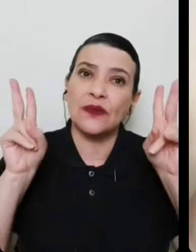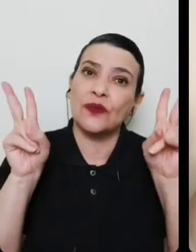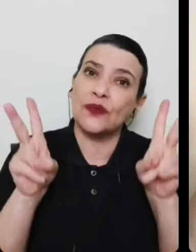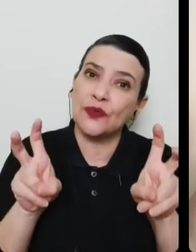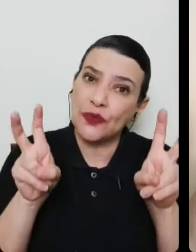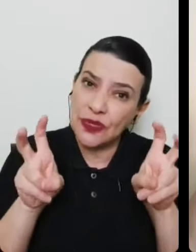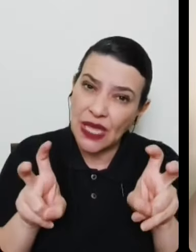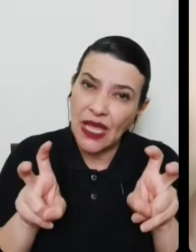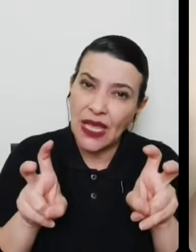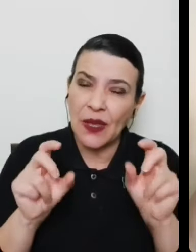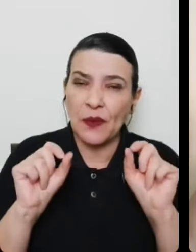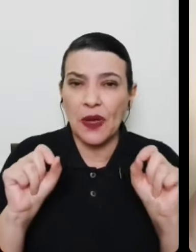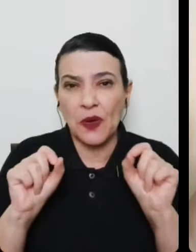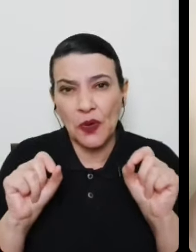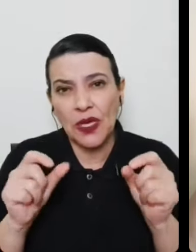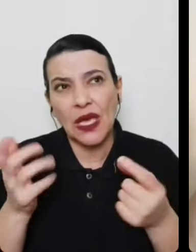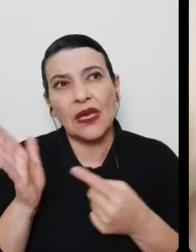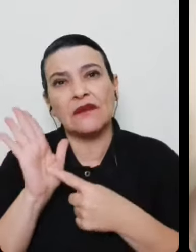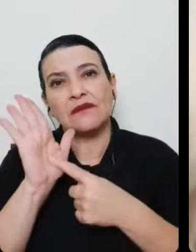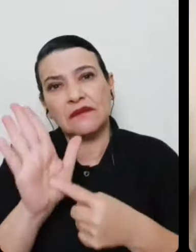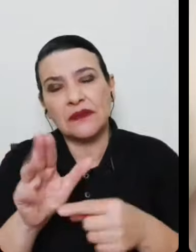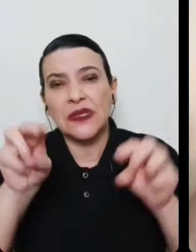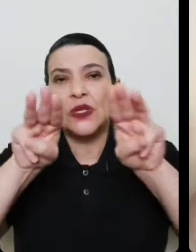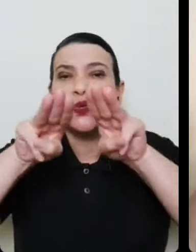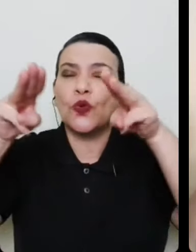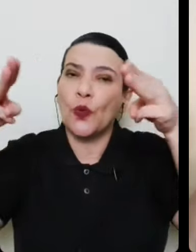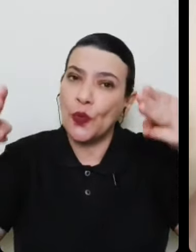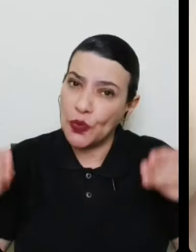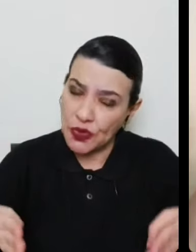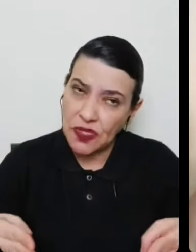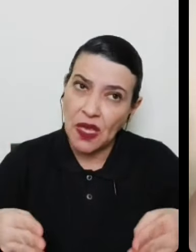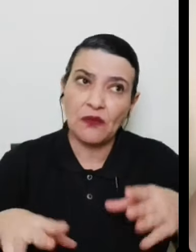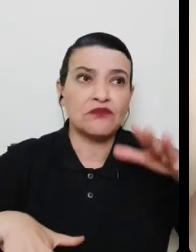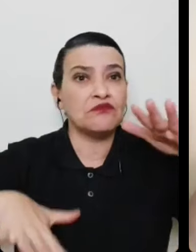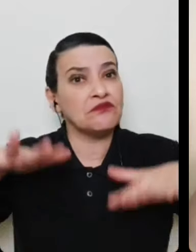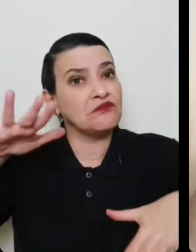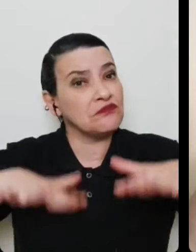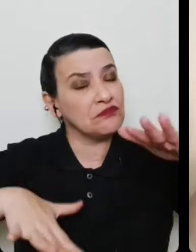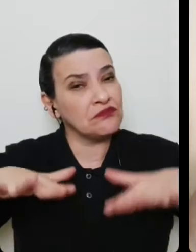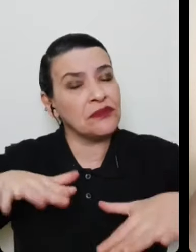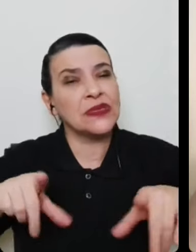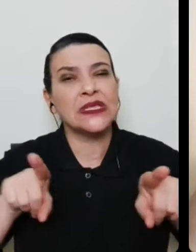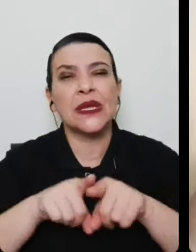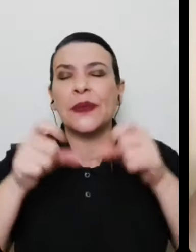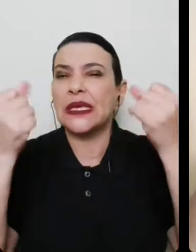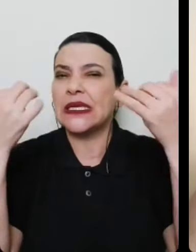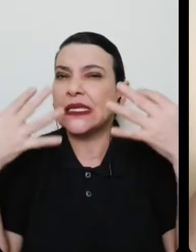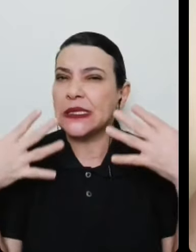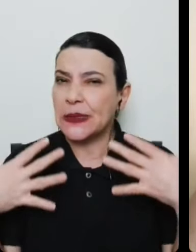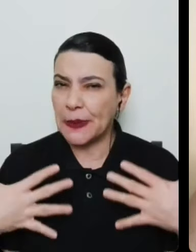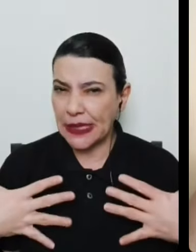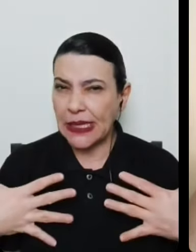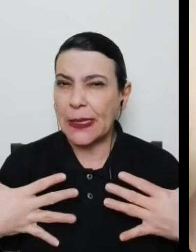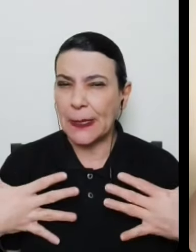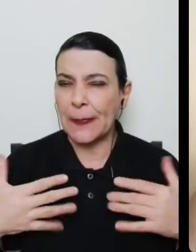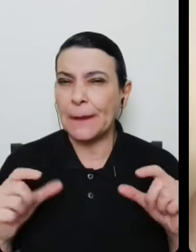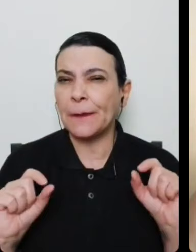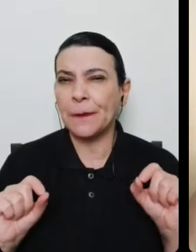da temática, da tipologia do museu, a gente levando em consideração